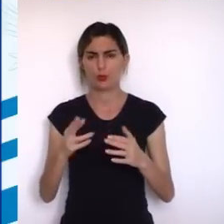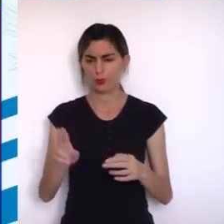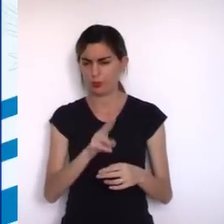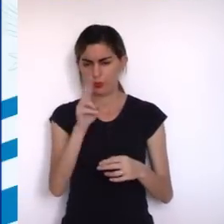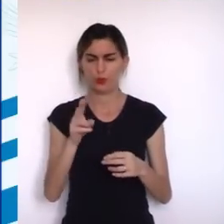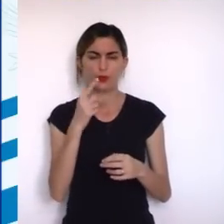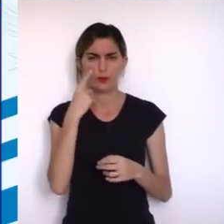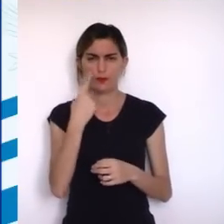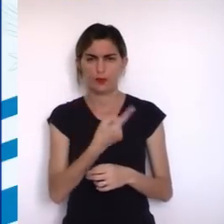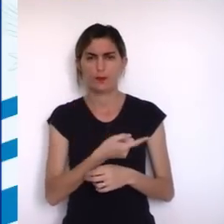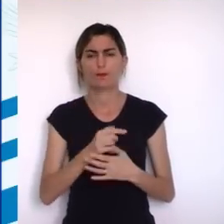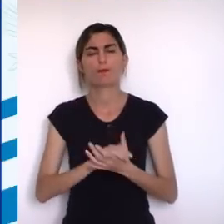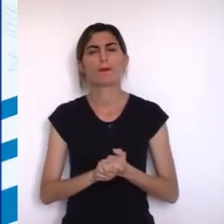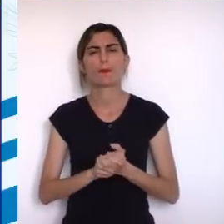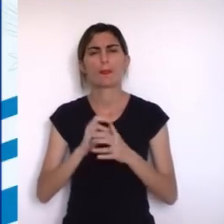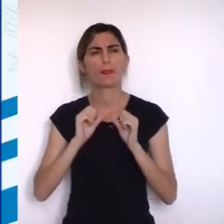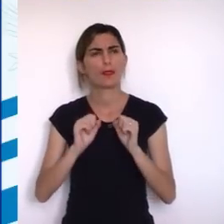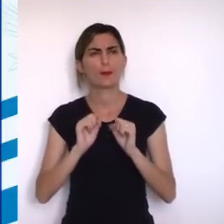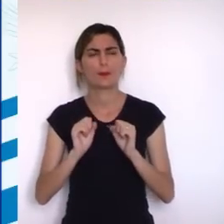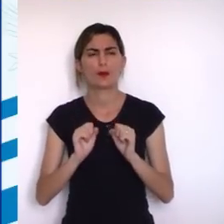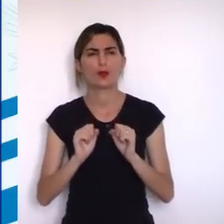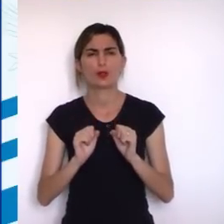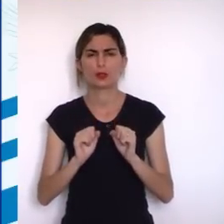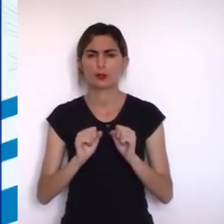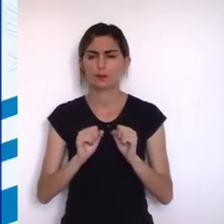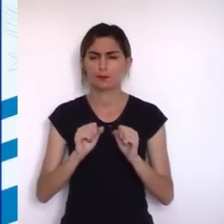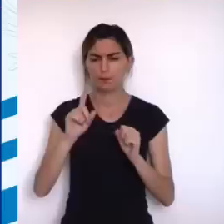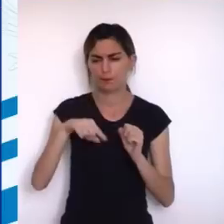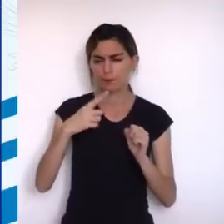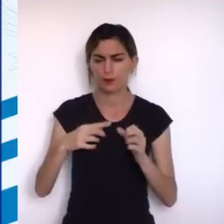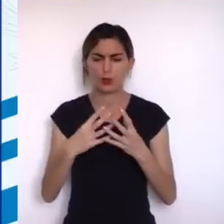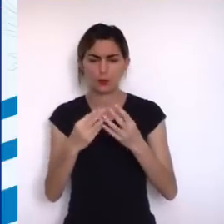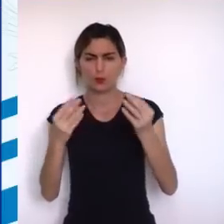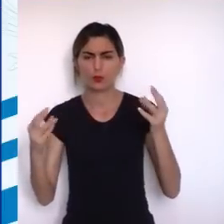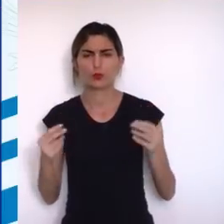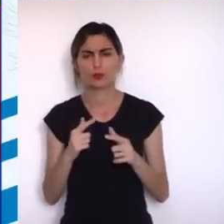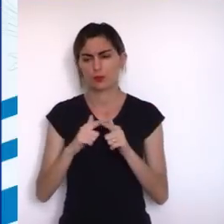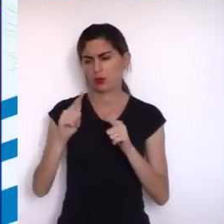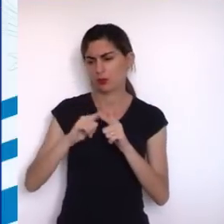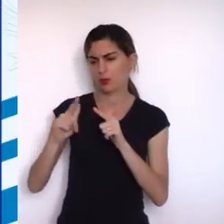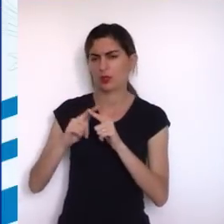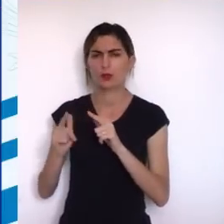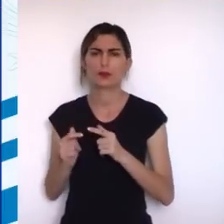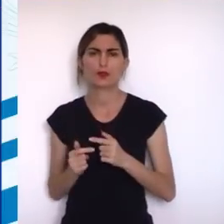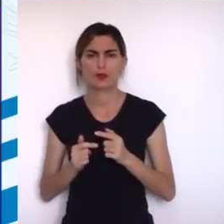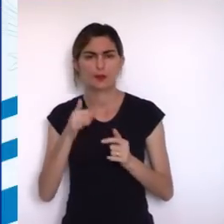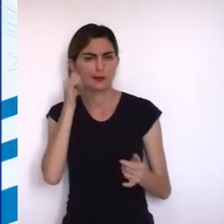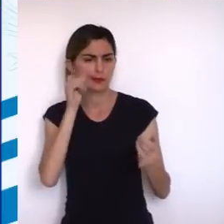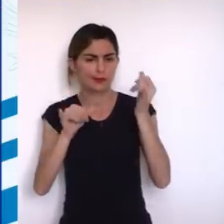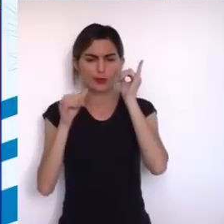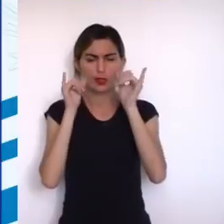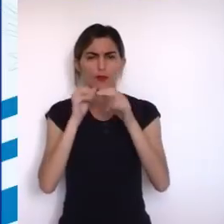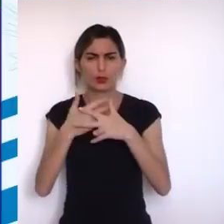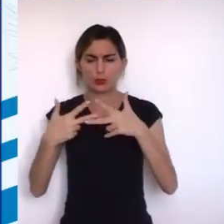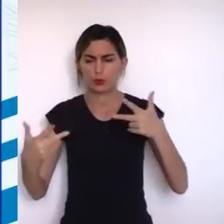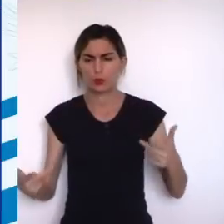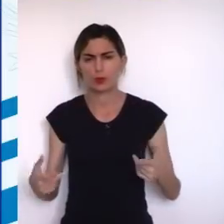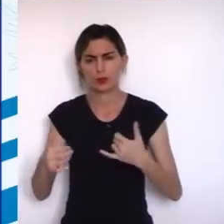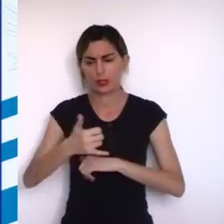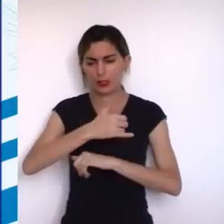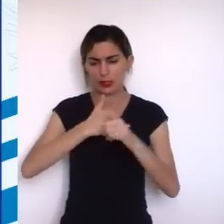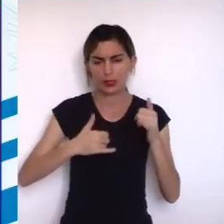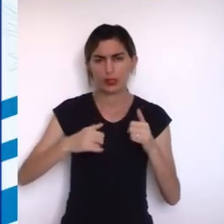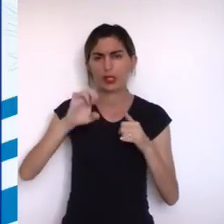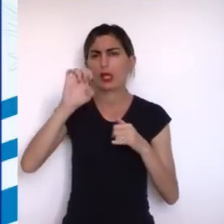preditiva através da utilização, que a gente pode eliminar muitos problemas na produção, evitando aí